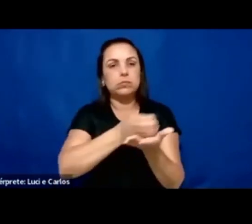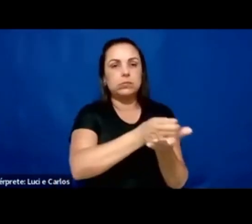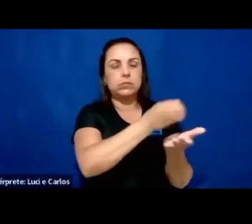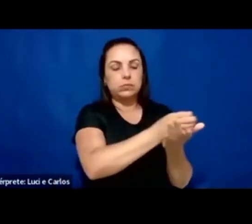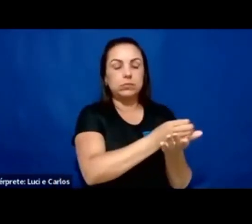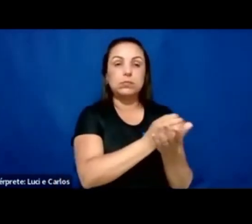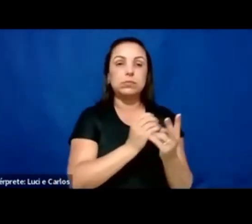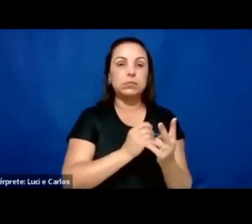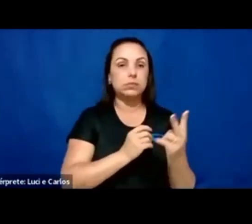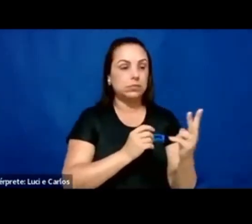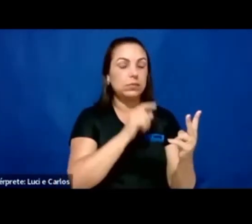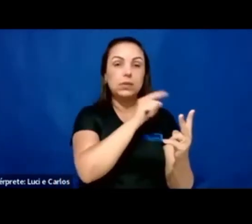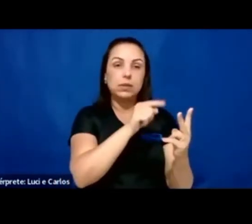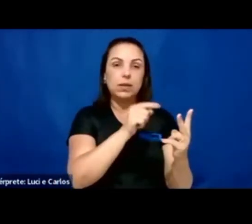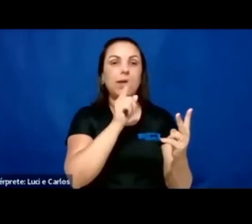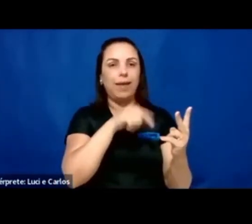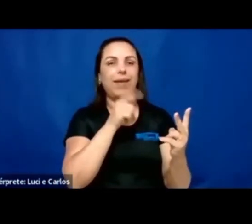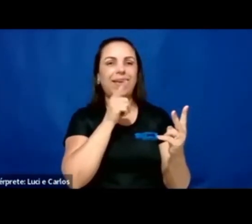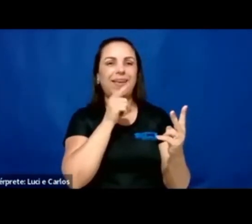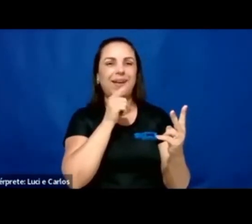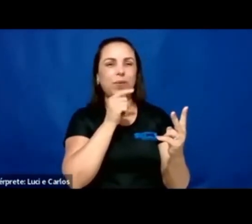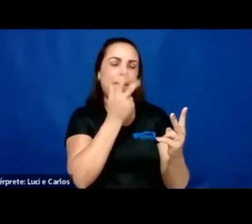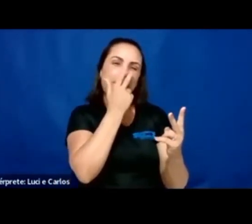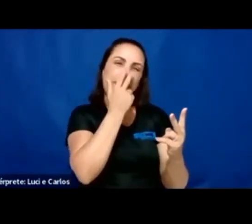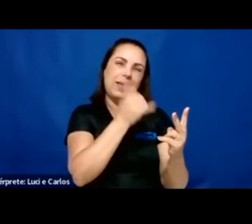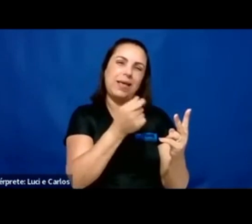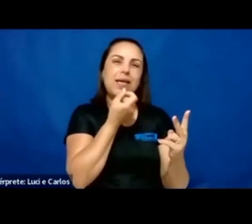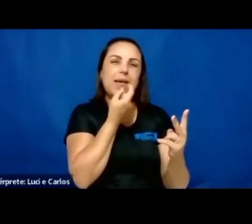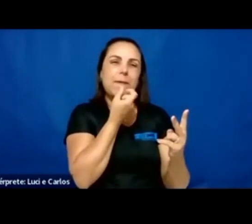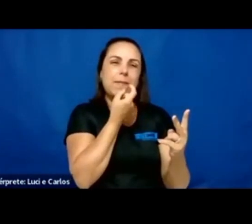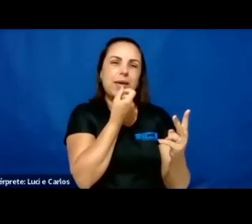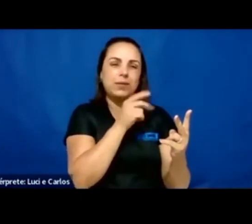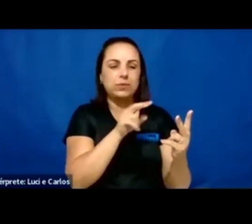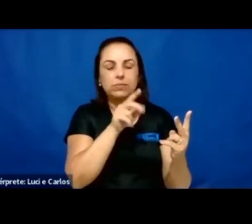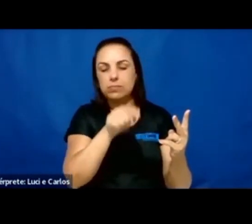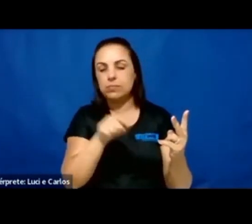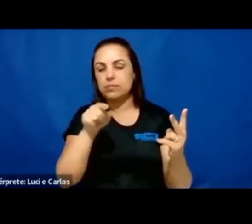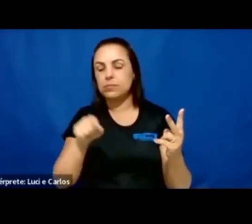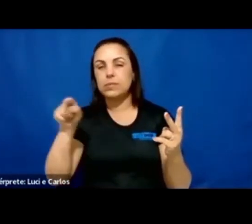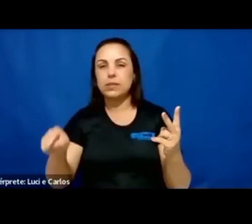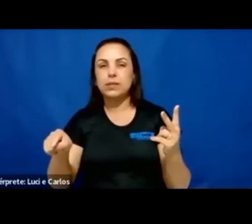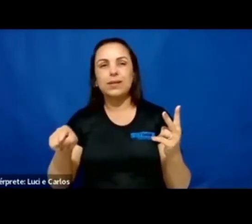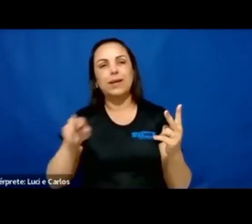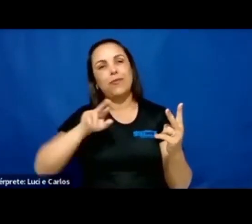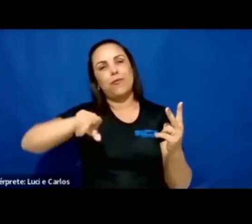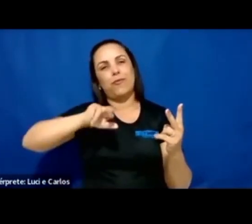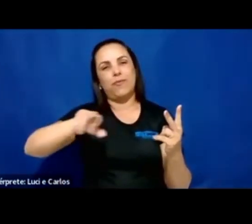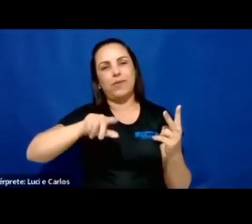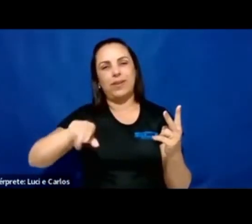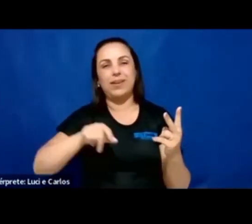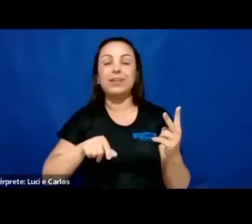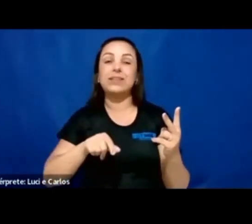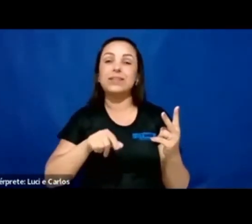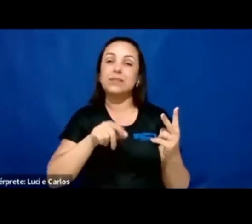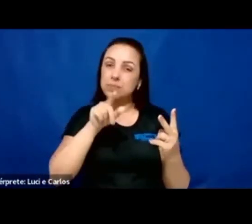vocês podem tomar, que é remédio. Essas outras 3 aqui é água complicada. Então, a água de vocês